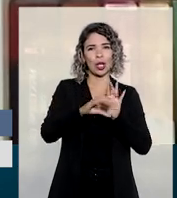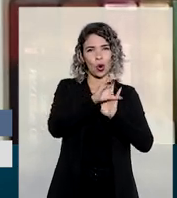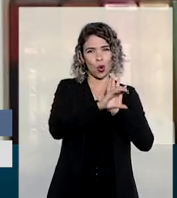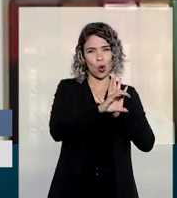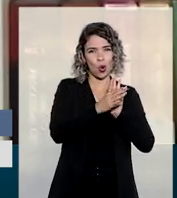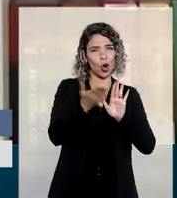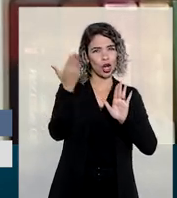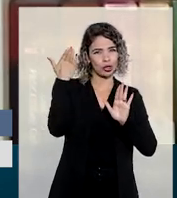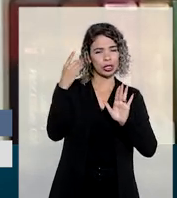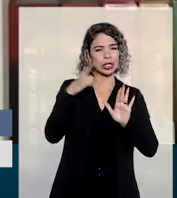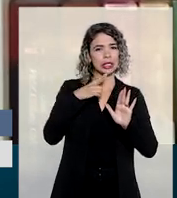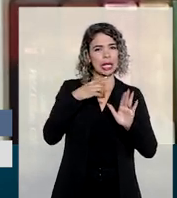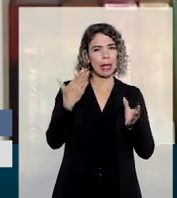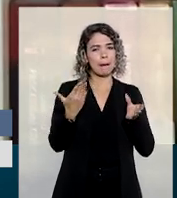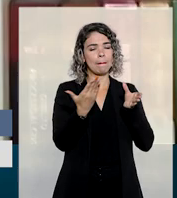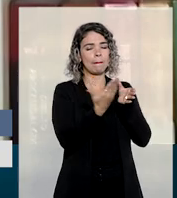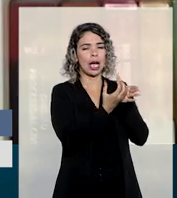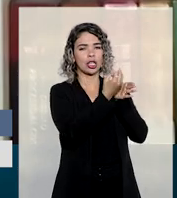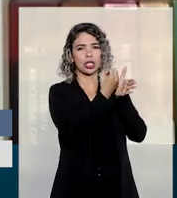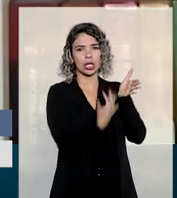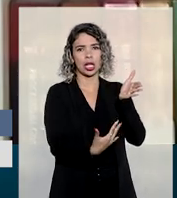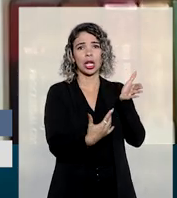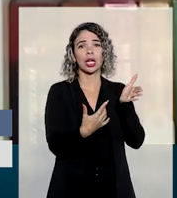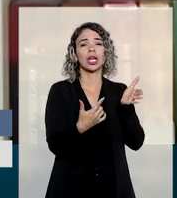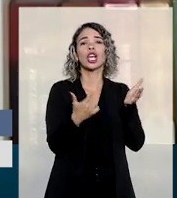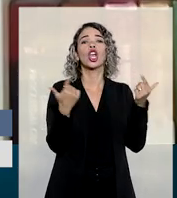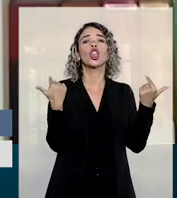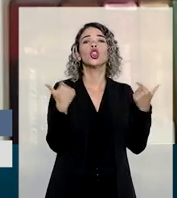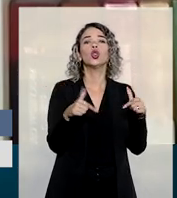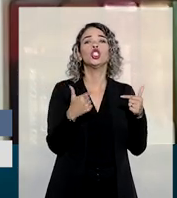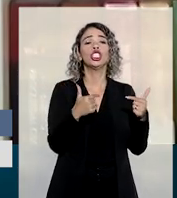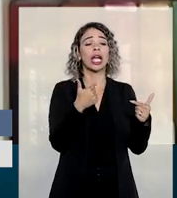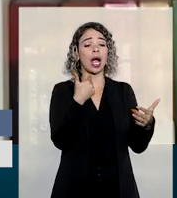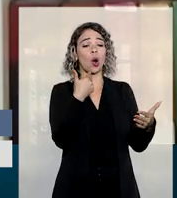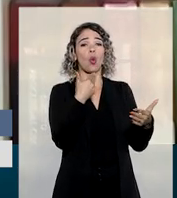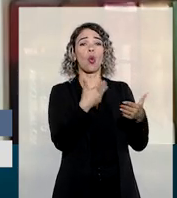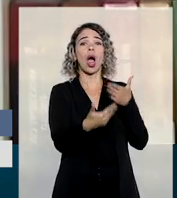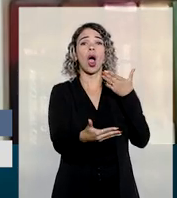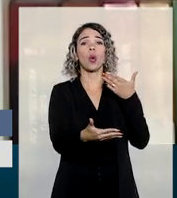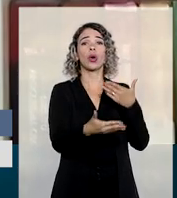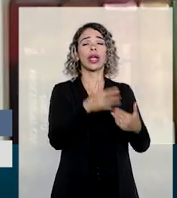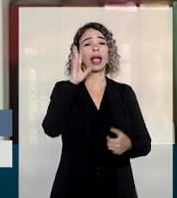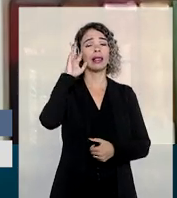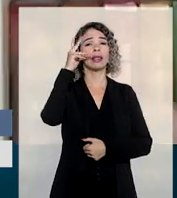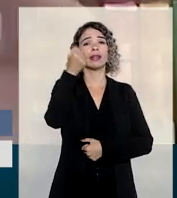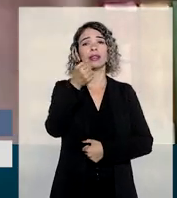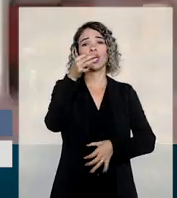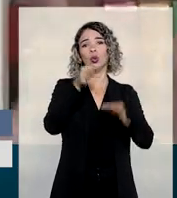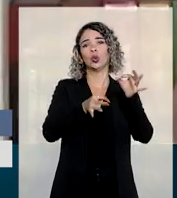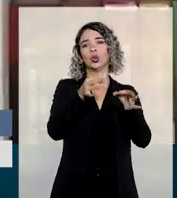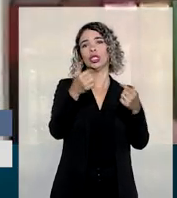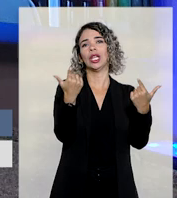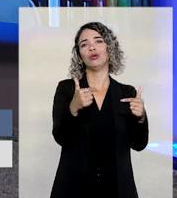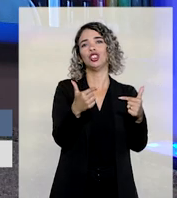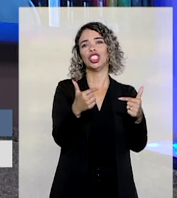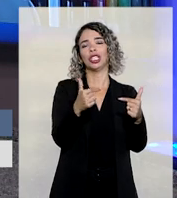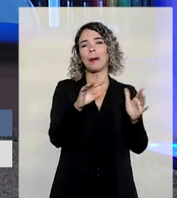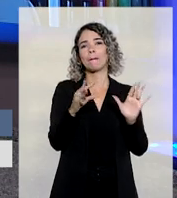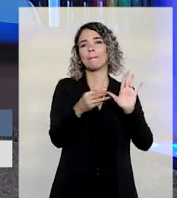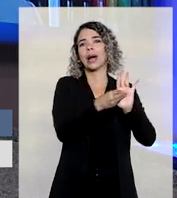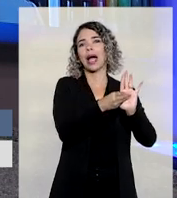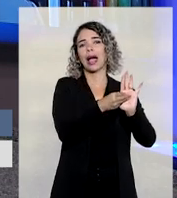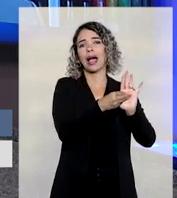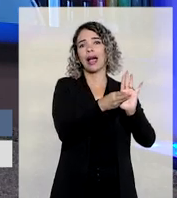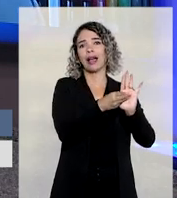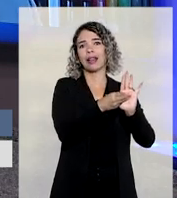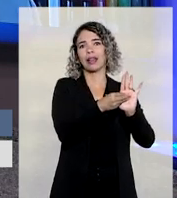de 73, quando ele previa o cabimento dos embargos de declaração, ele não mencionava qualquer decisão judicial, essa expressão não constava